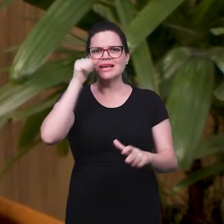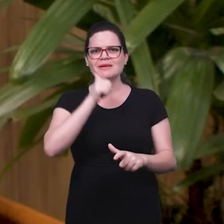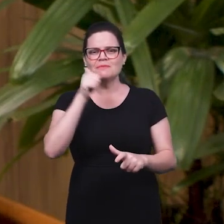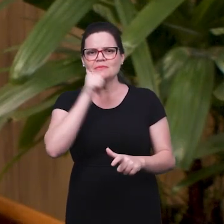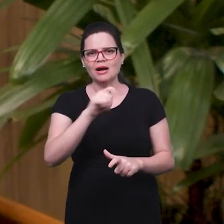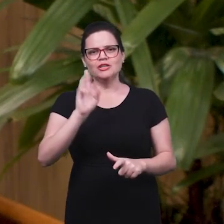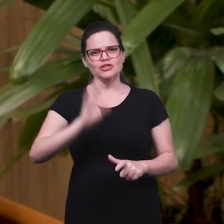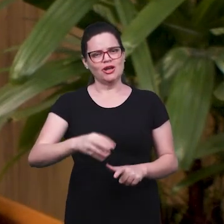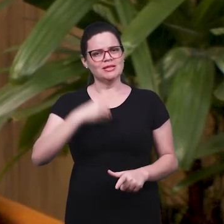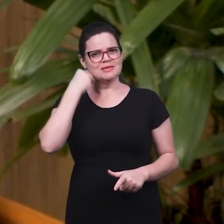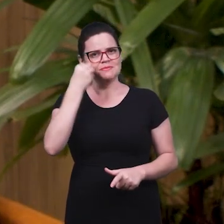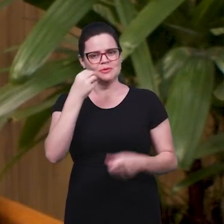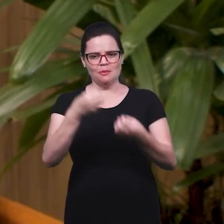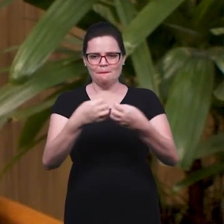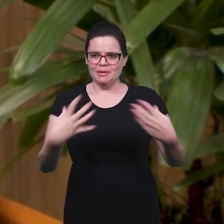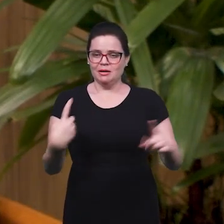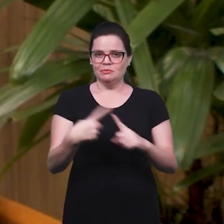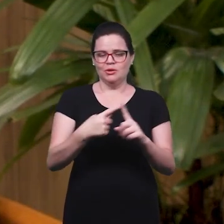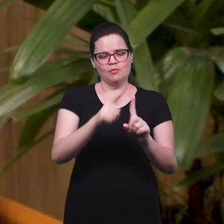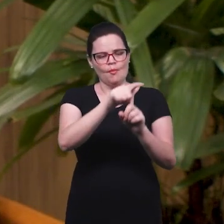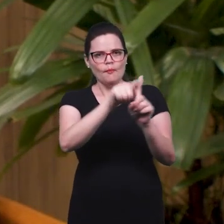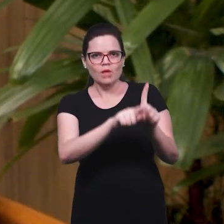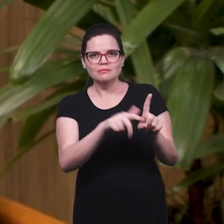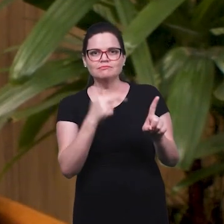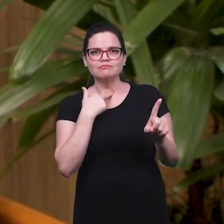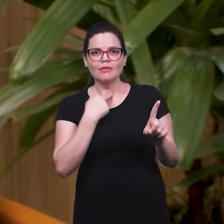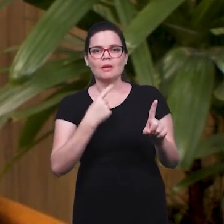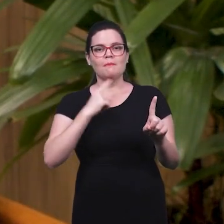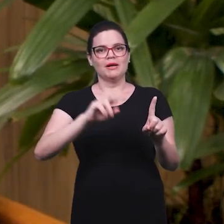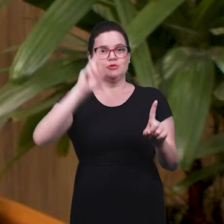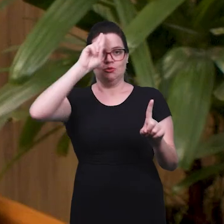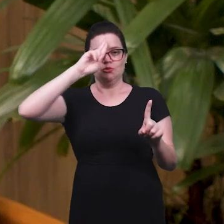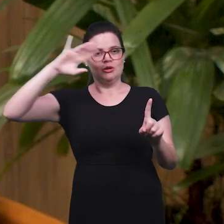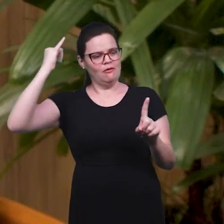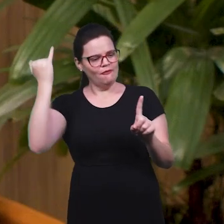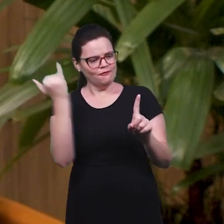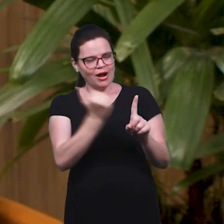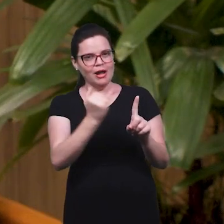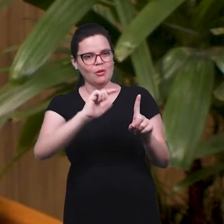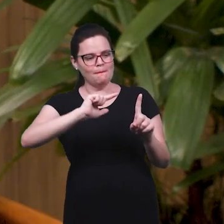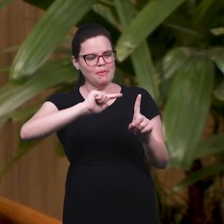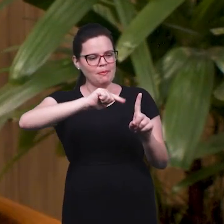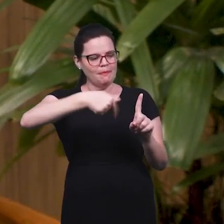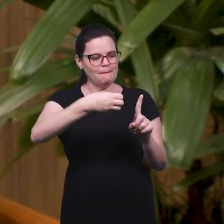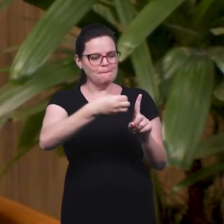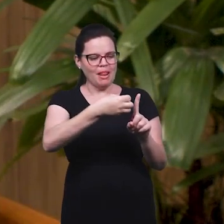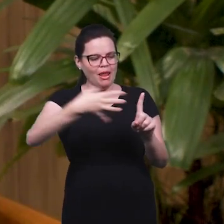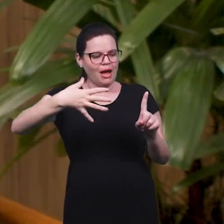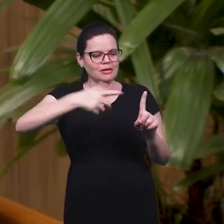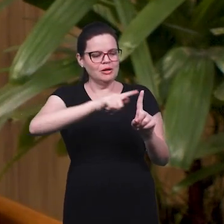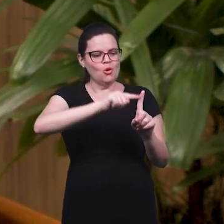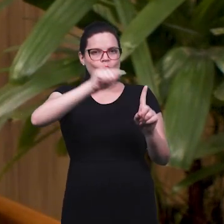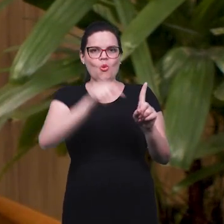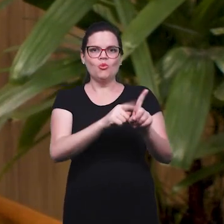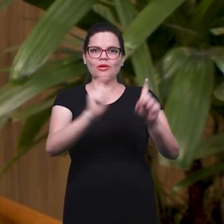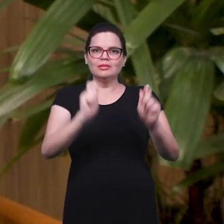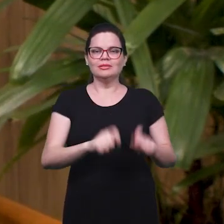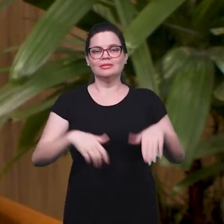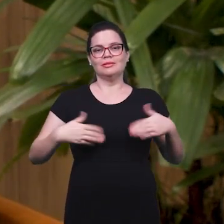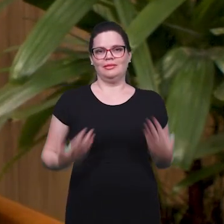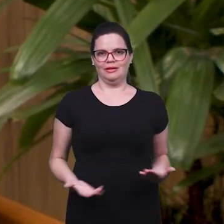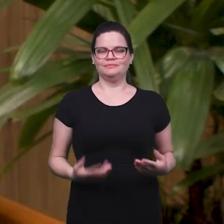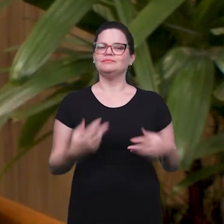podia gerar e gerou, e o Senhor foi glorificado. Então, nós vemos esse milagre a cada dia. O exercício do sacerdote é isso, a